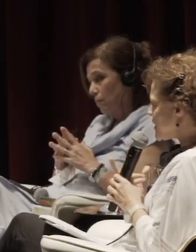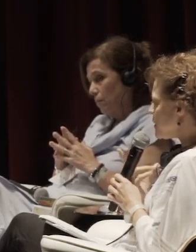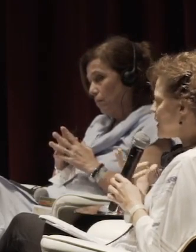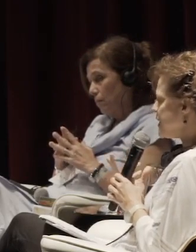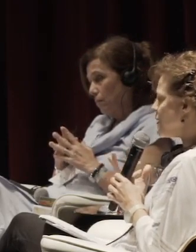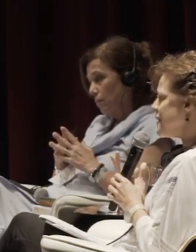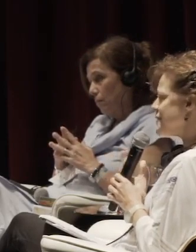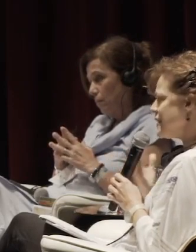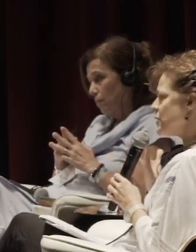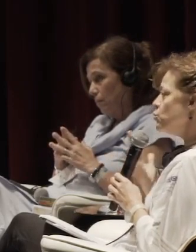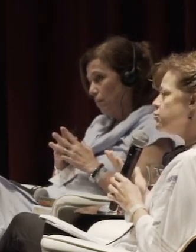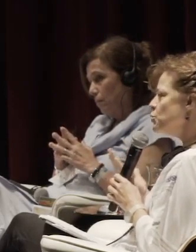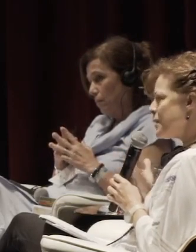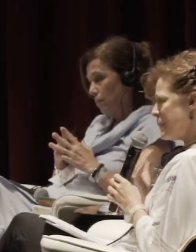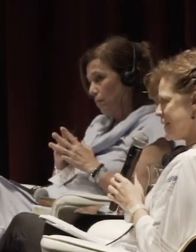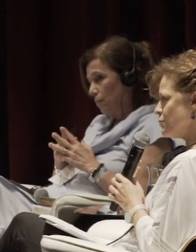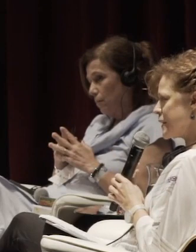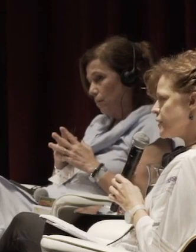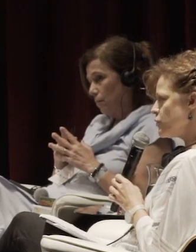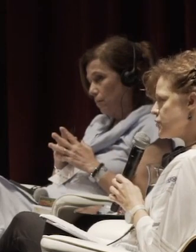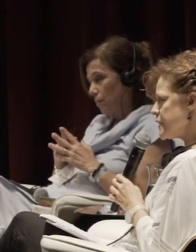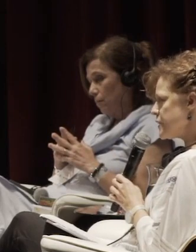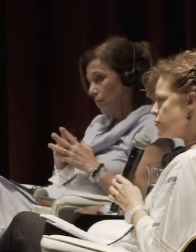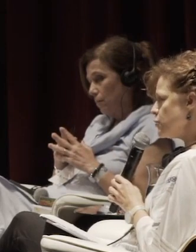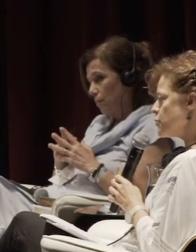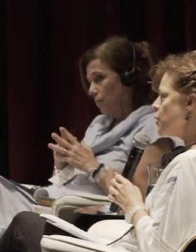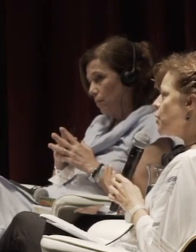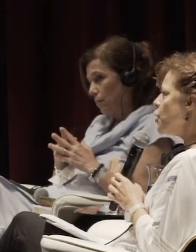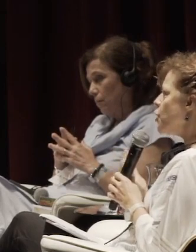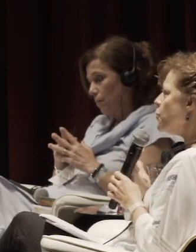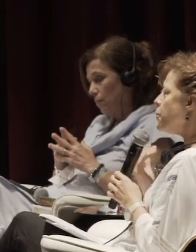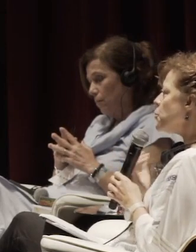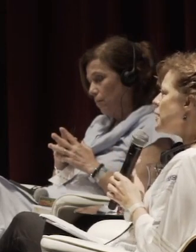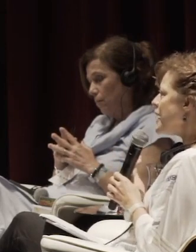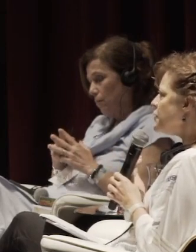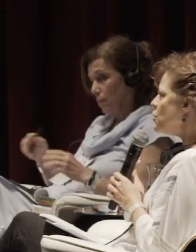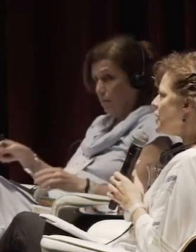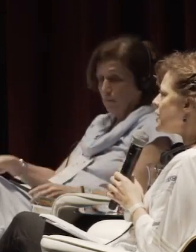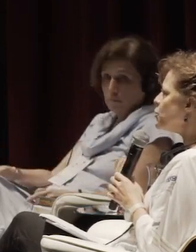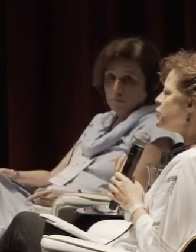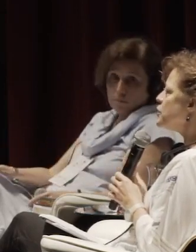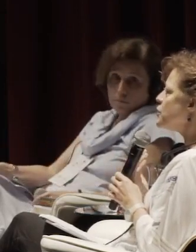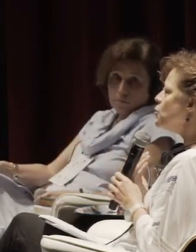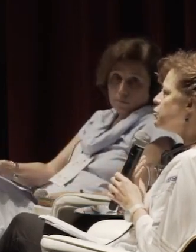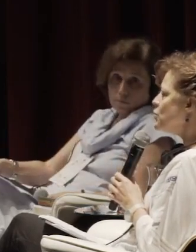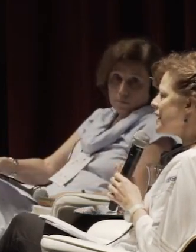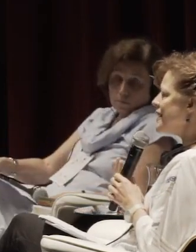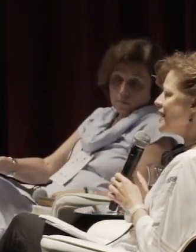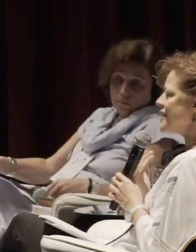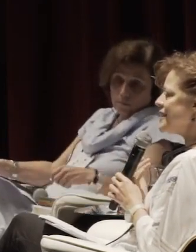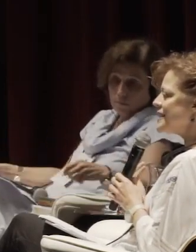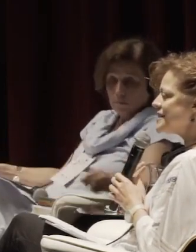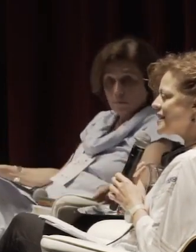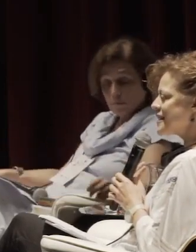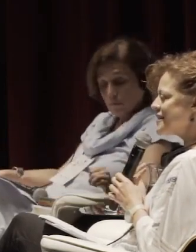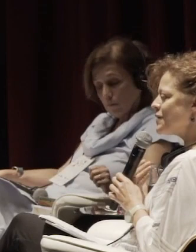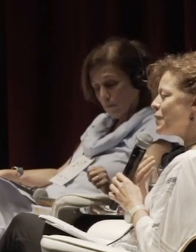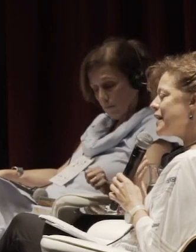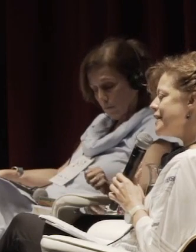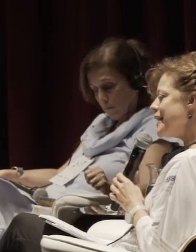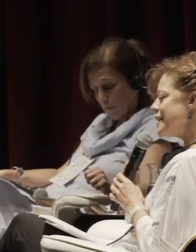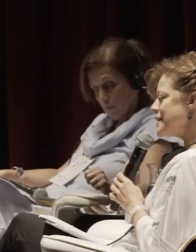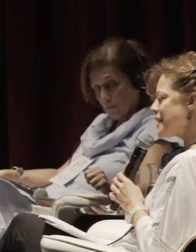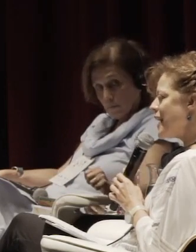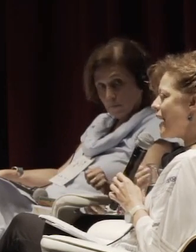que existem duas variáveis importantes na cultura para levar em conta. Por um lado, as questões culturais da